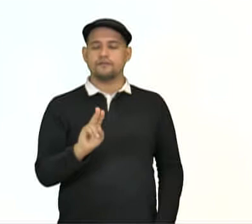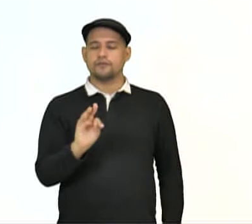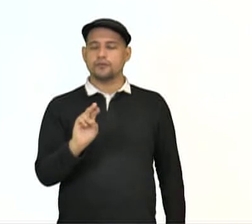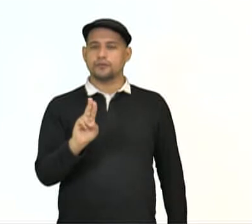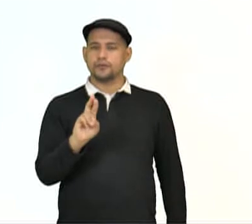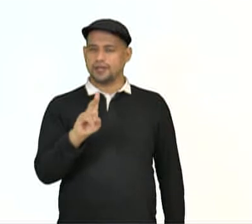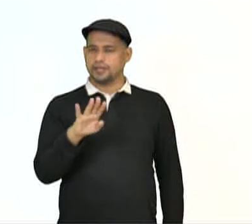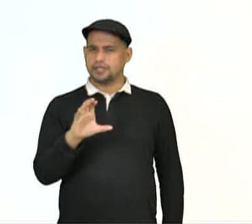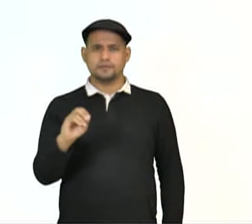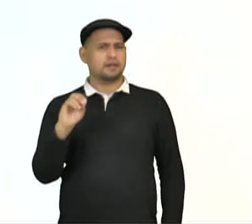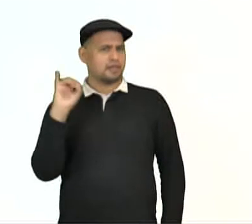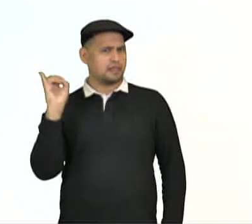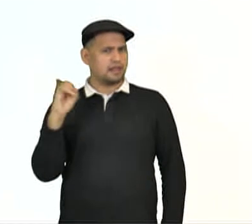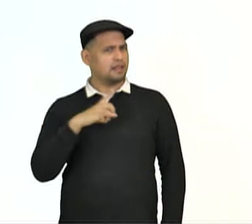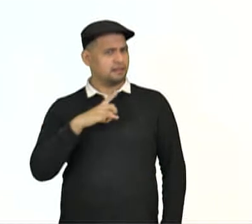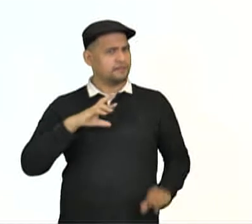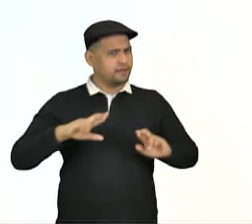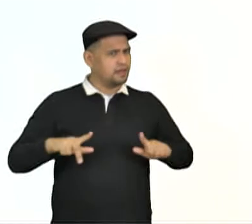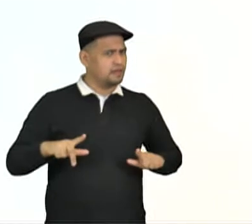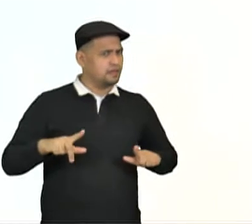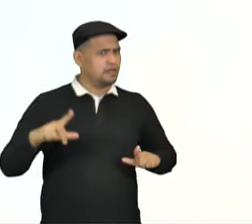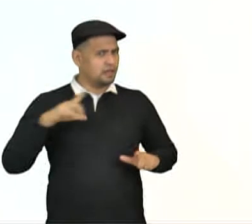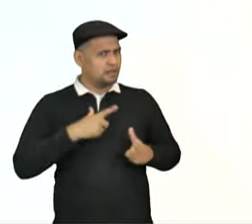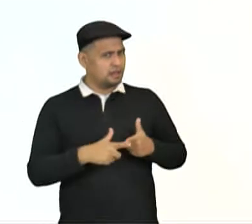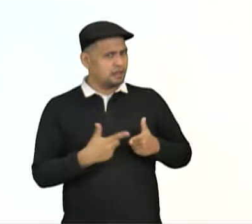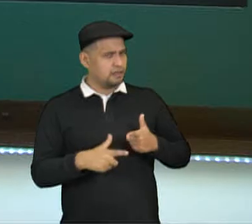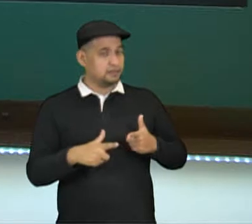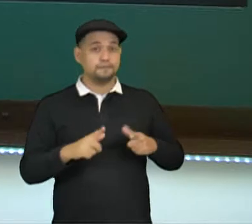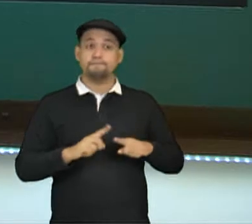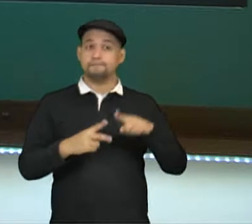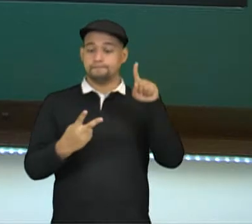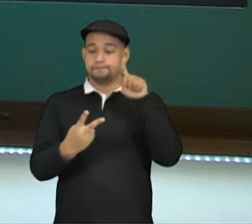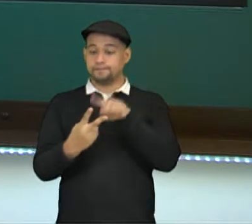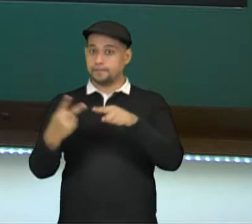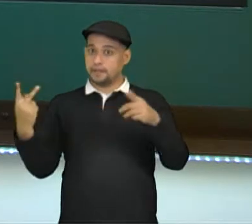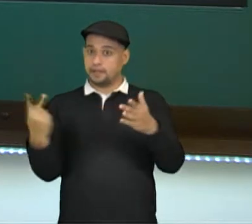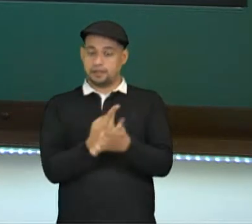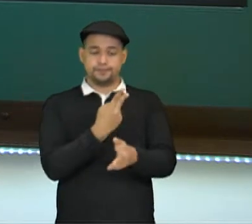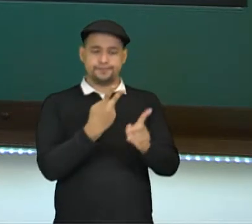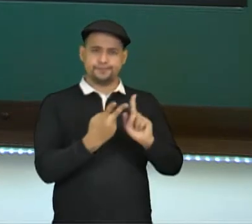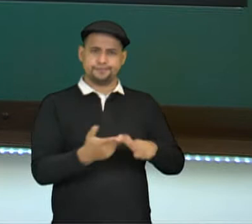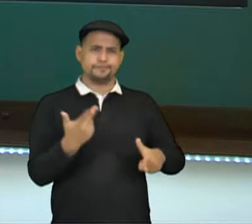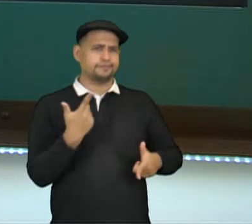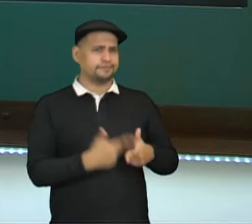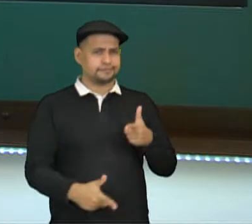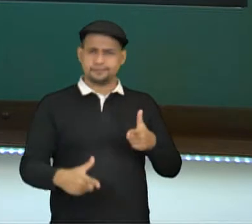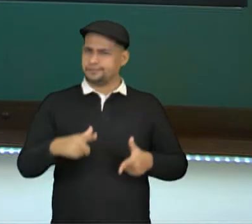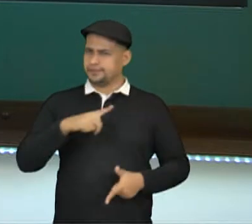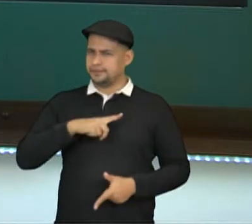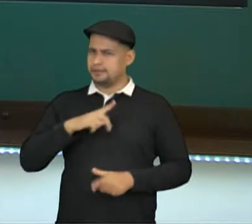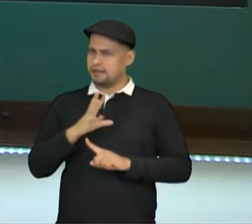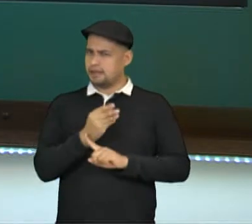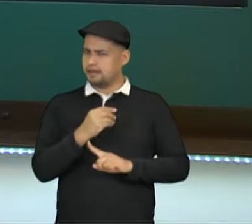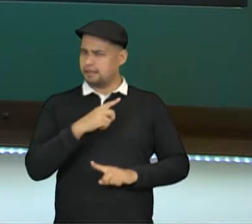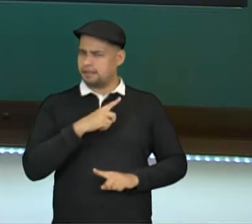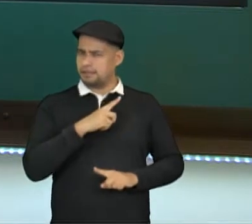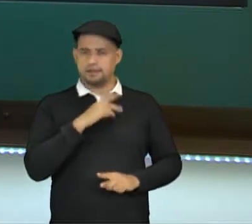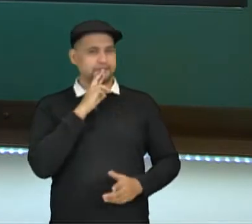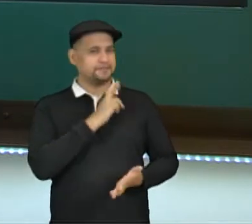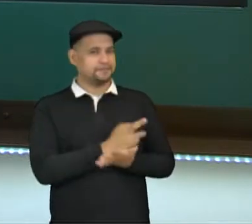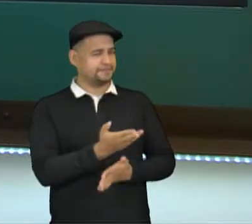apoiar o erro e a violência? Agora imagine, gente, erro e violência. Será que a arte pode estar envolvida nisso? Vamos responder essa